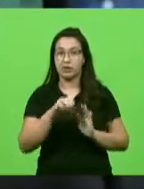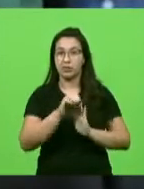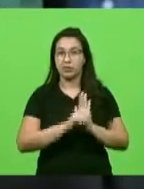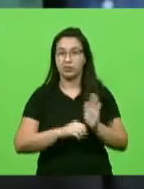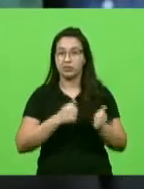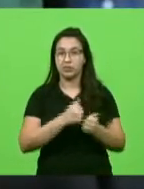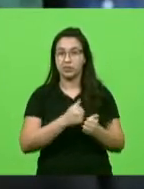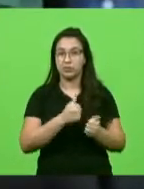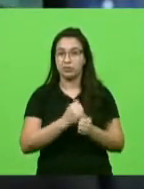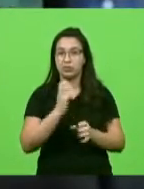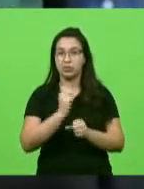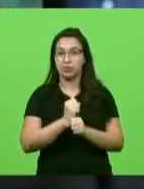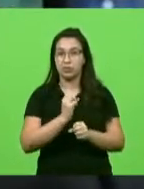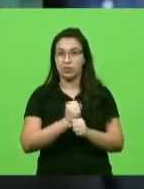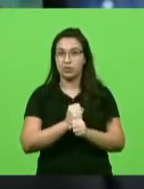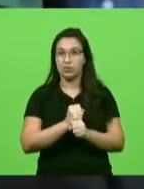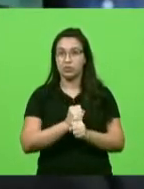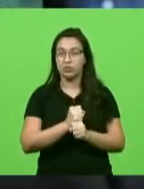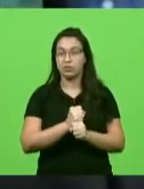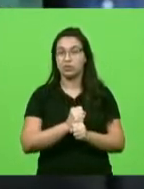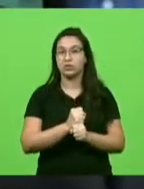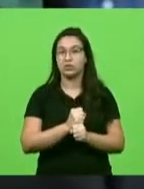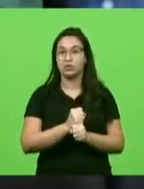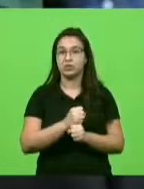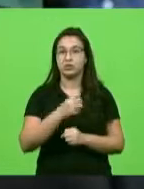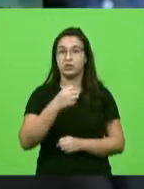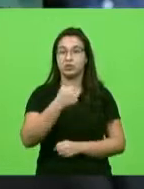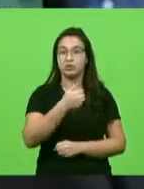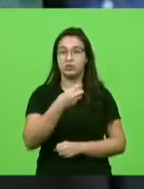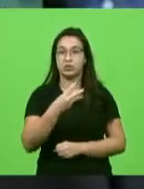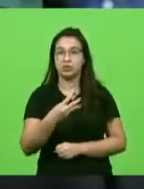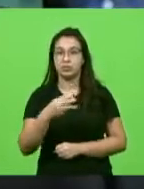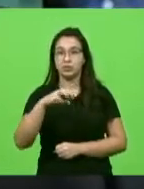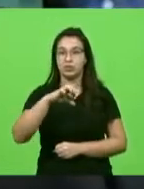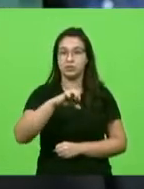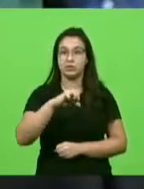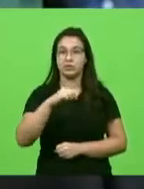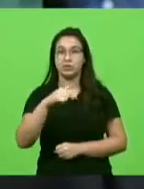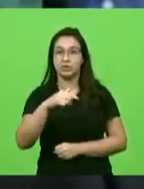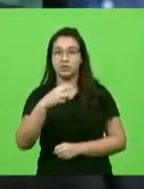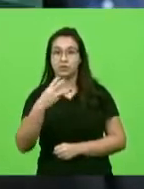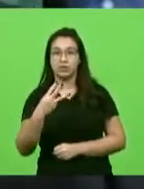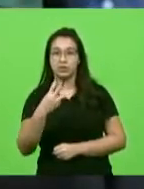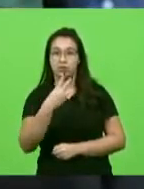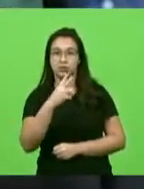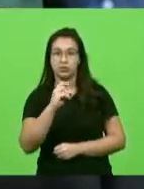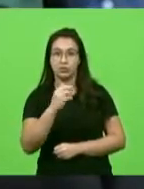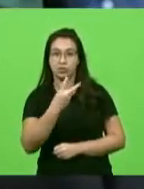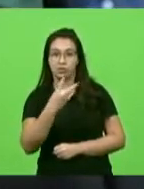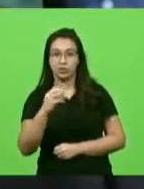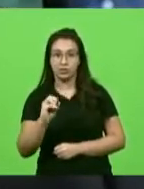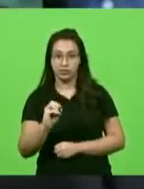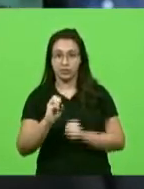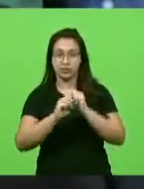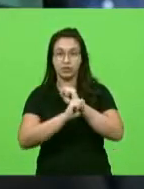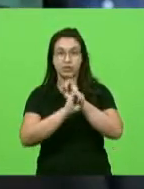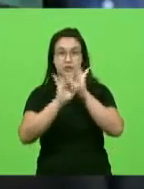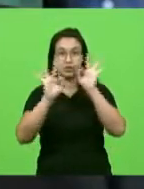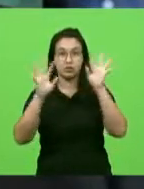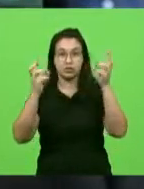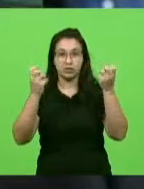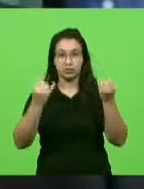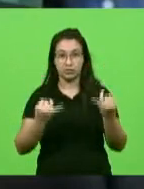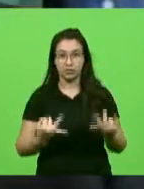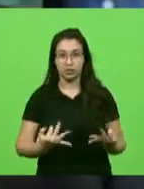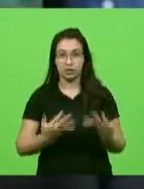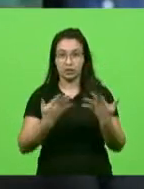de Contas do Estado de Santa Catarina, de número 13.973, de 2020, que esclarece o depoimento do presidente